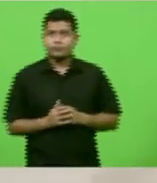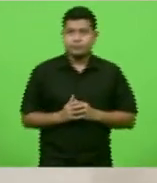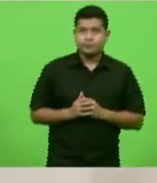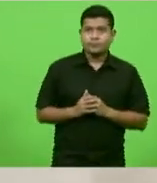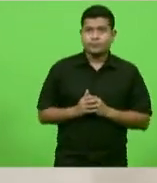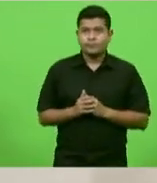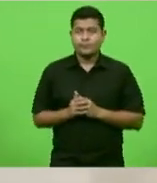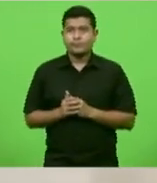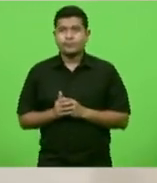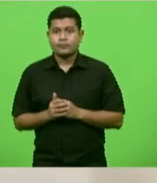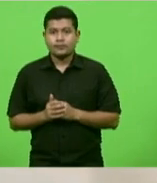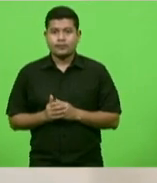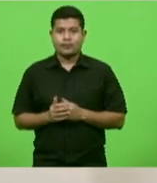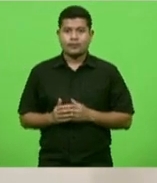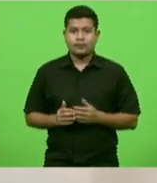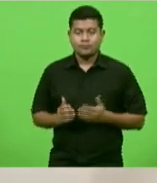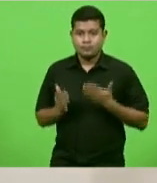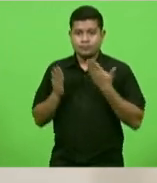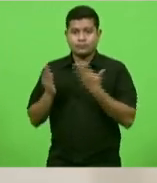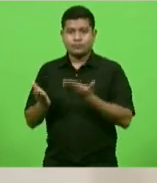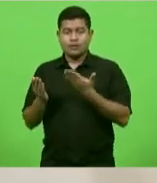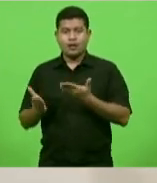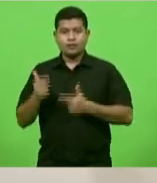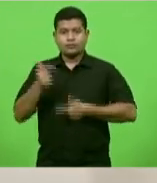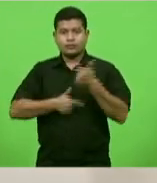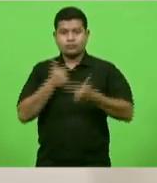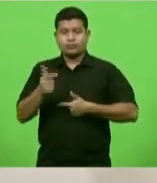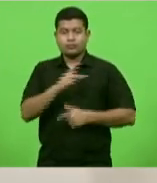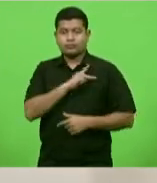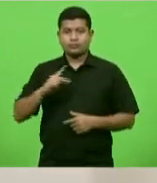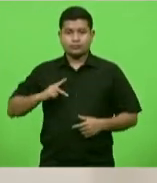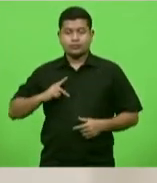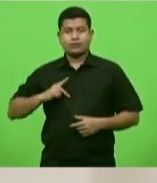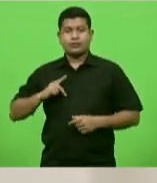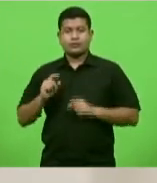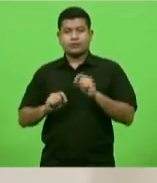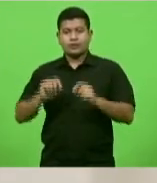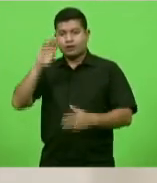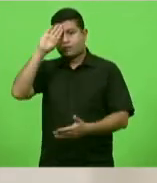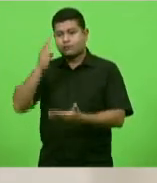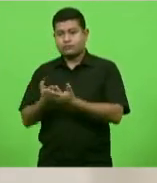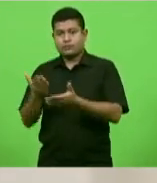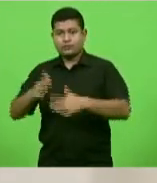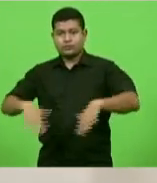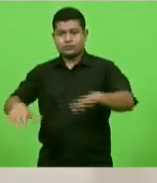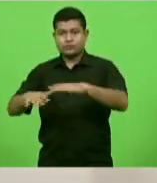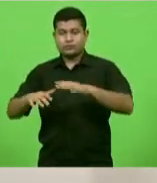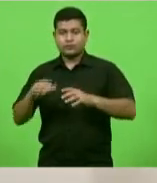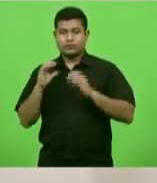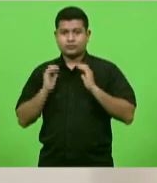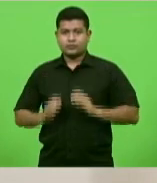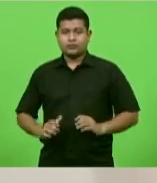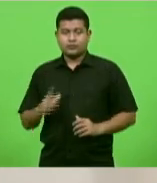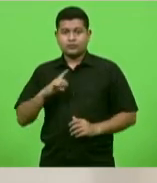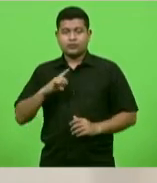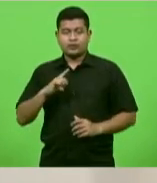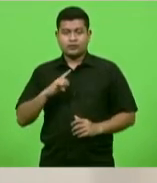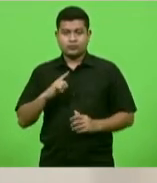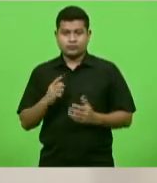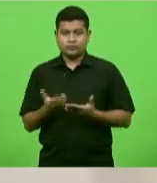honrado, honesto, probo da função pública leva à confiança que o cidadão comum deve ter em seus